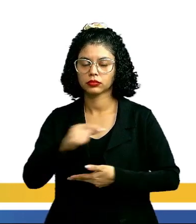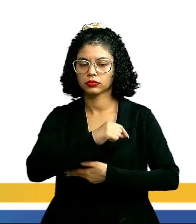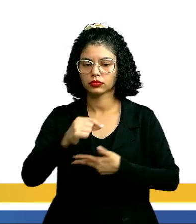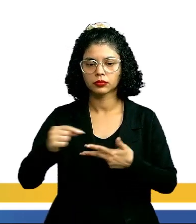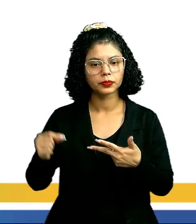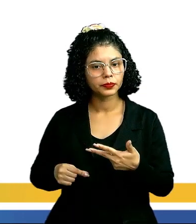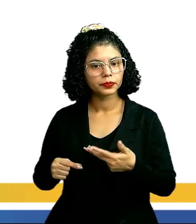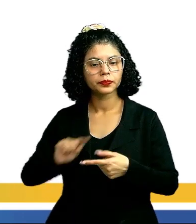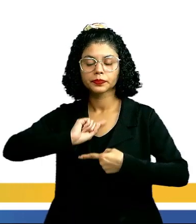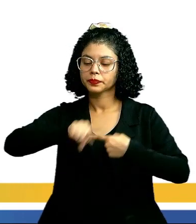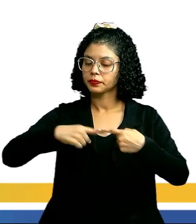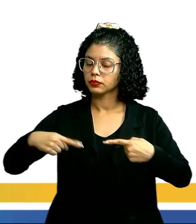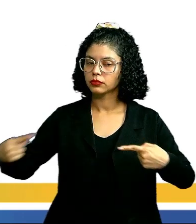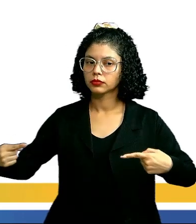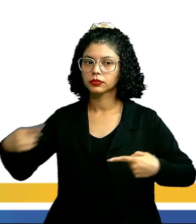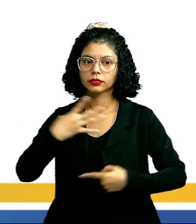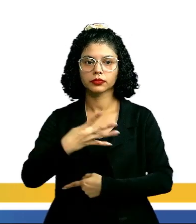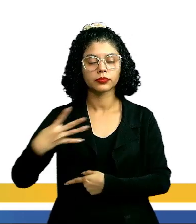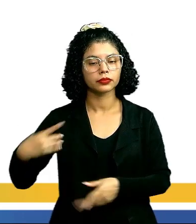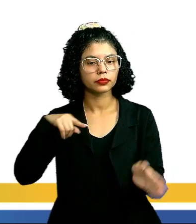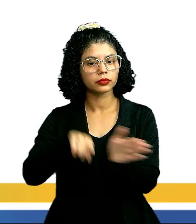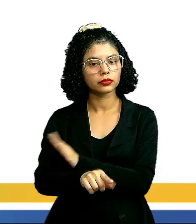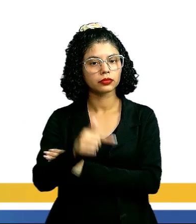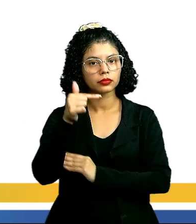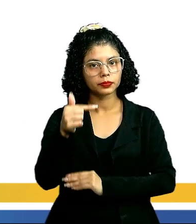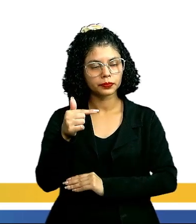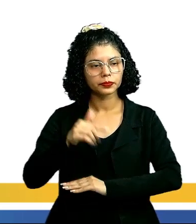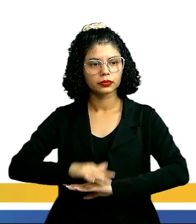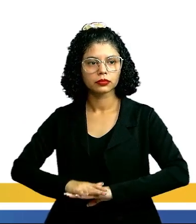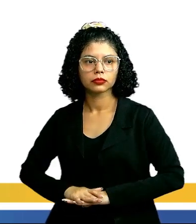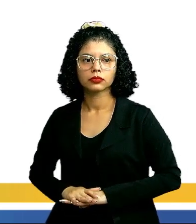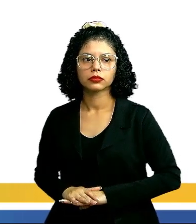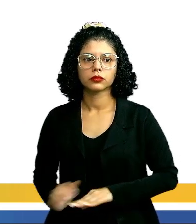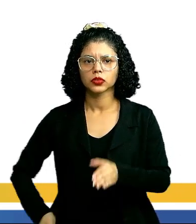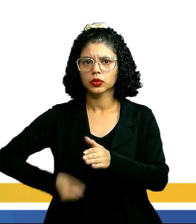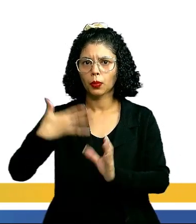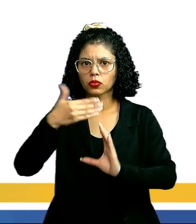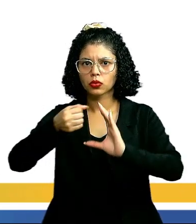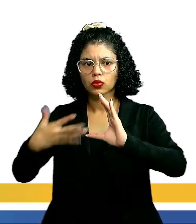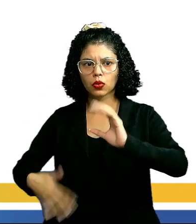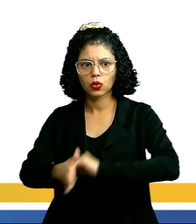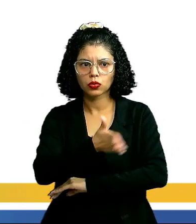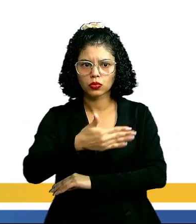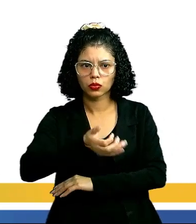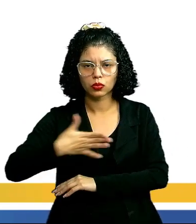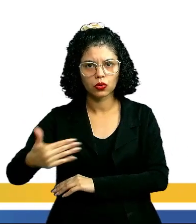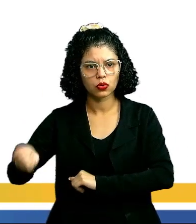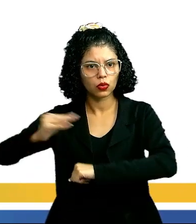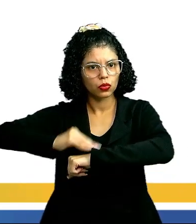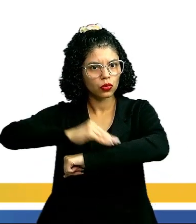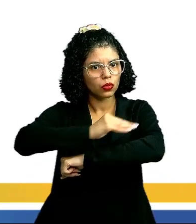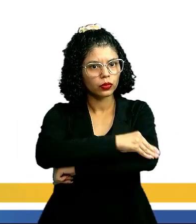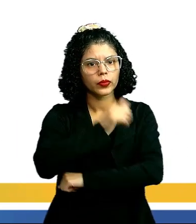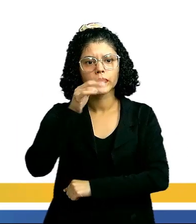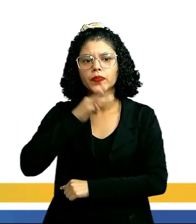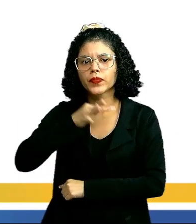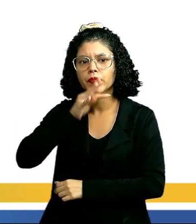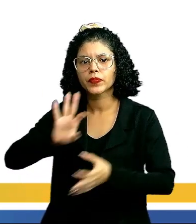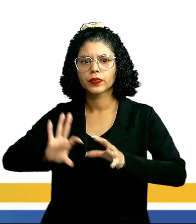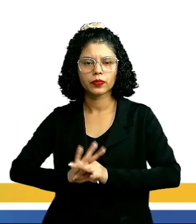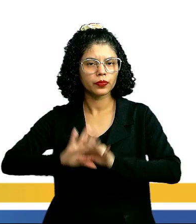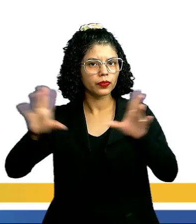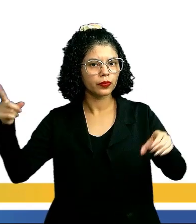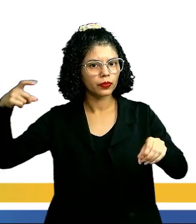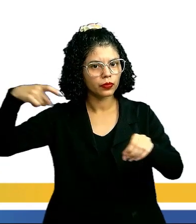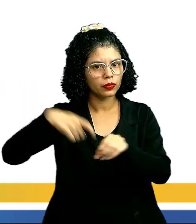1, página 44, questão 7. Em muitas espécies de peixes e anfíbios, as fêmeas